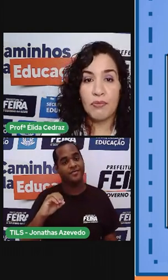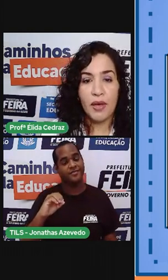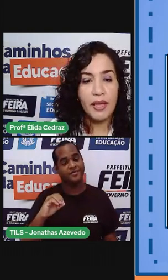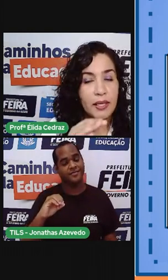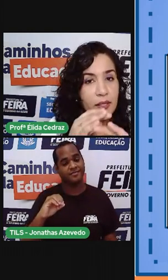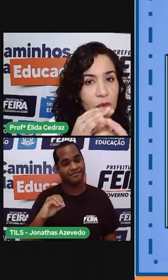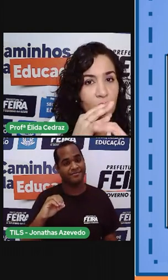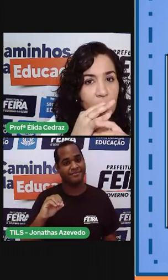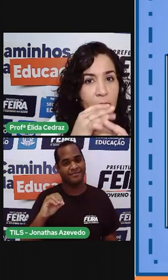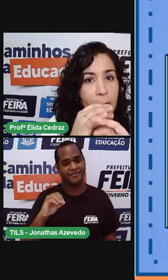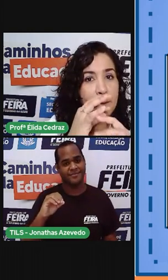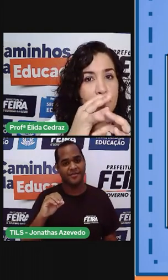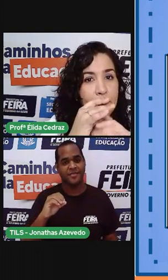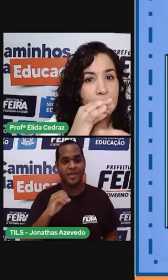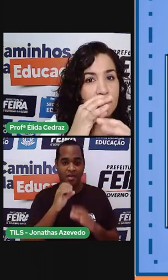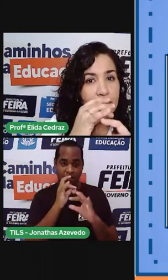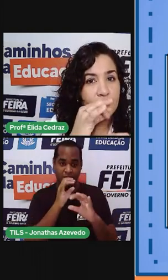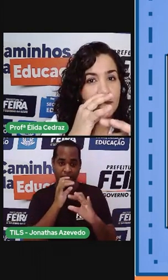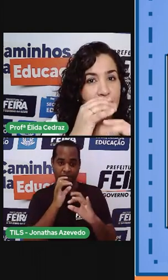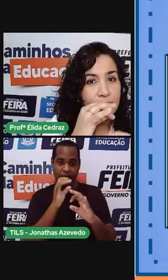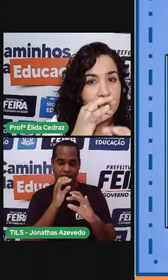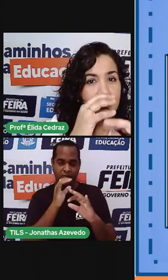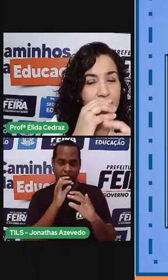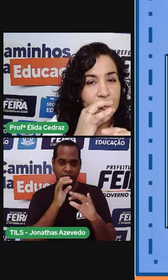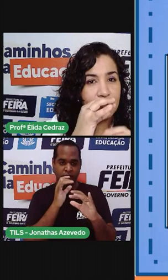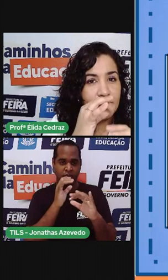O pifarito, ó,